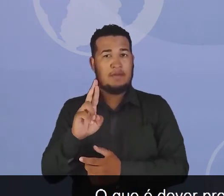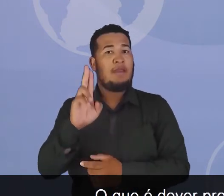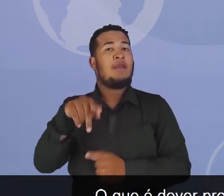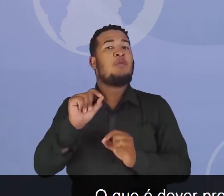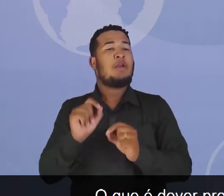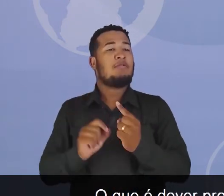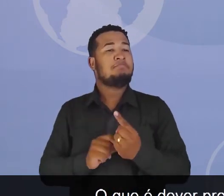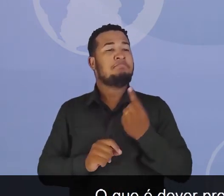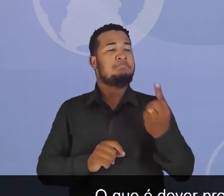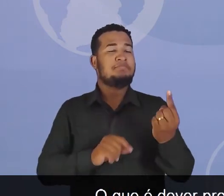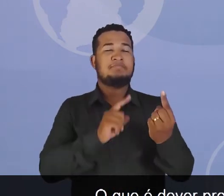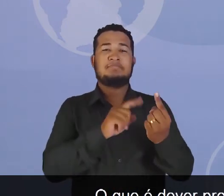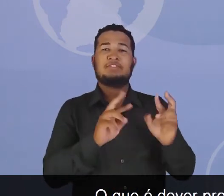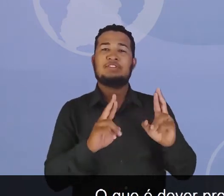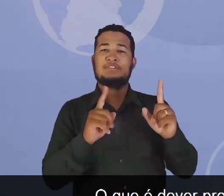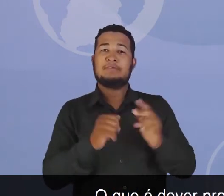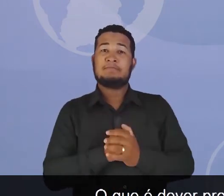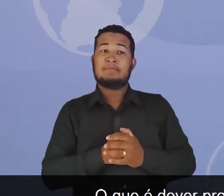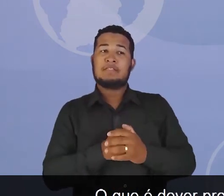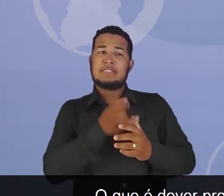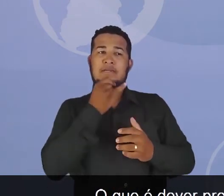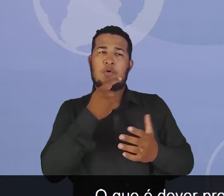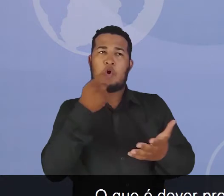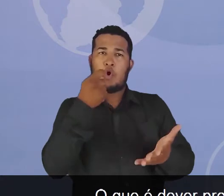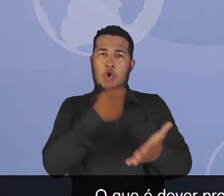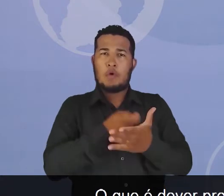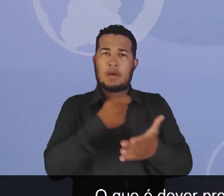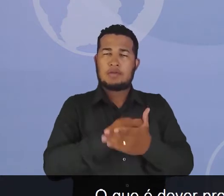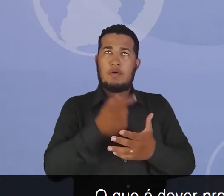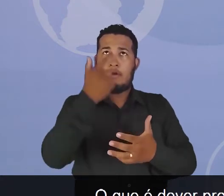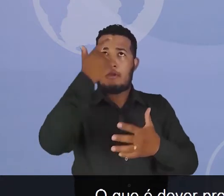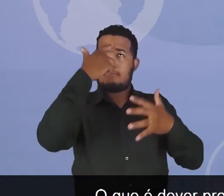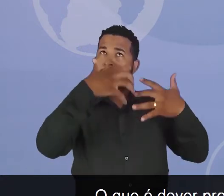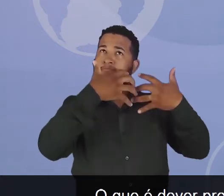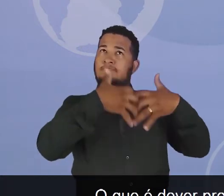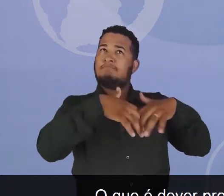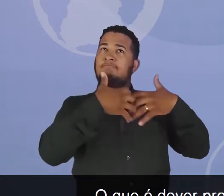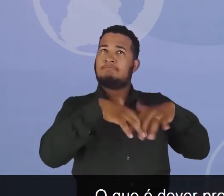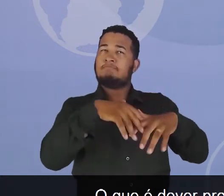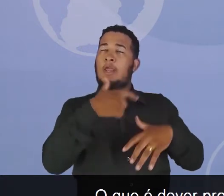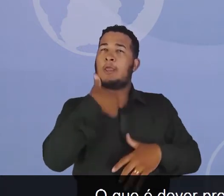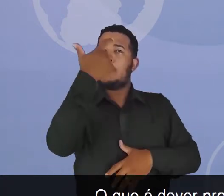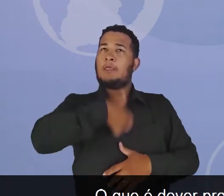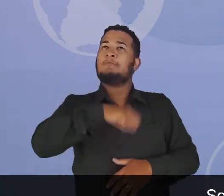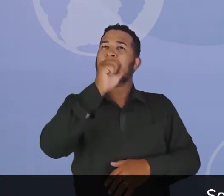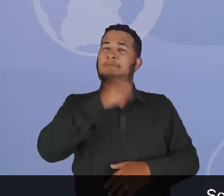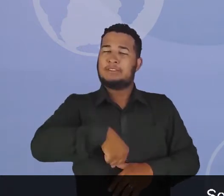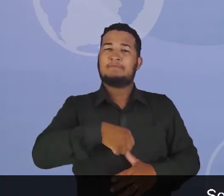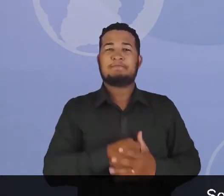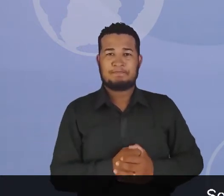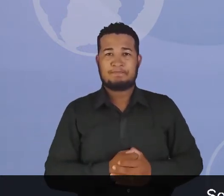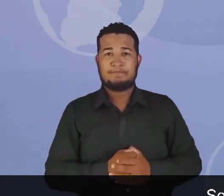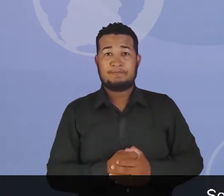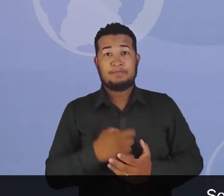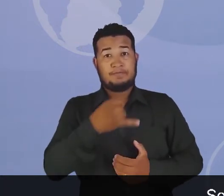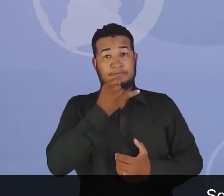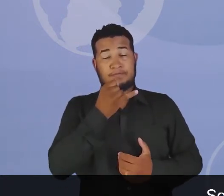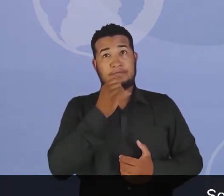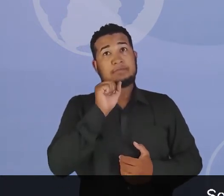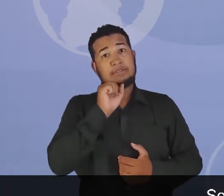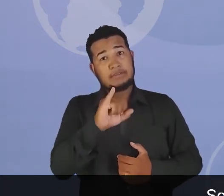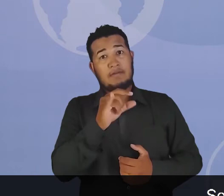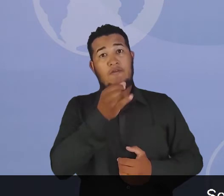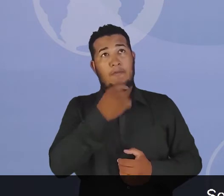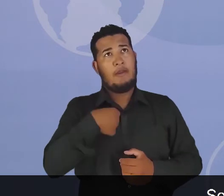aquelas obrigações que a nossa própria razão nos impõe. Se você